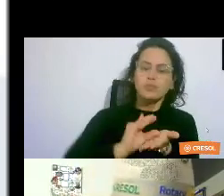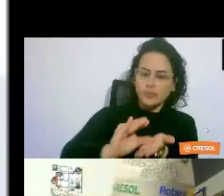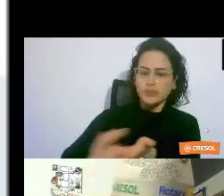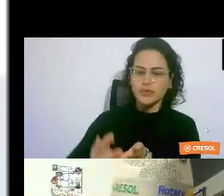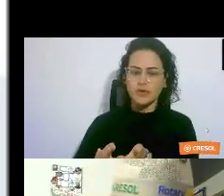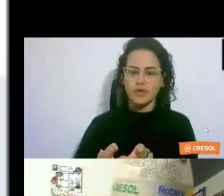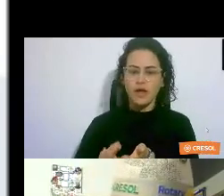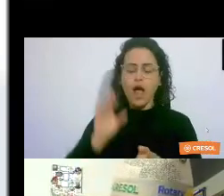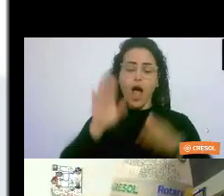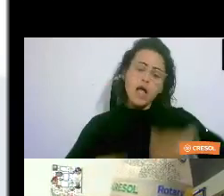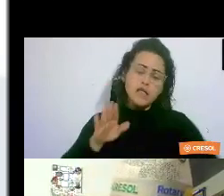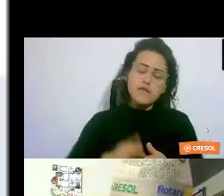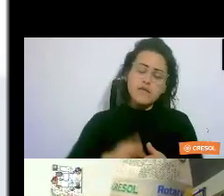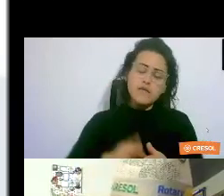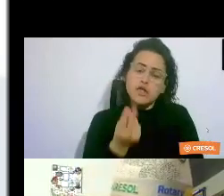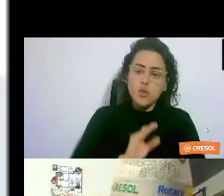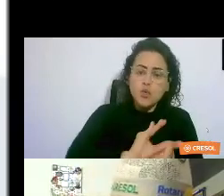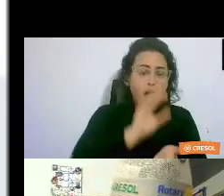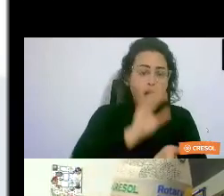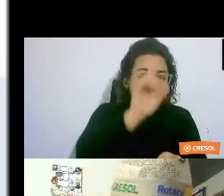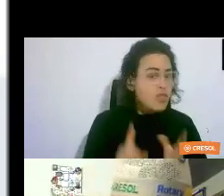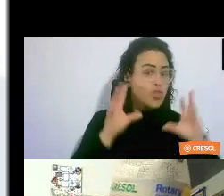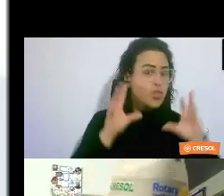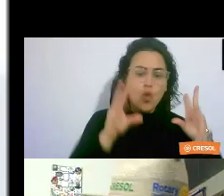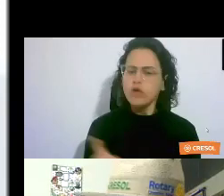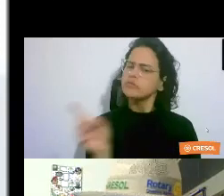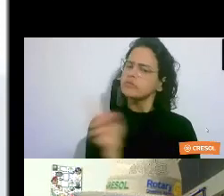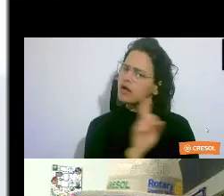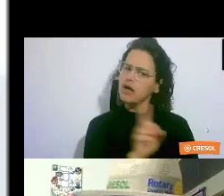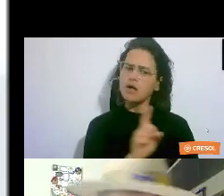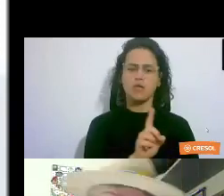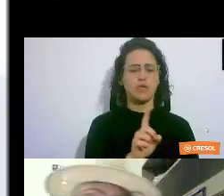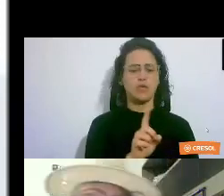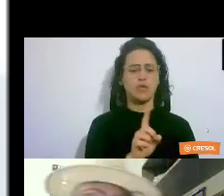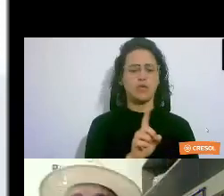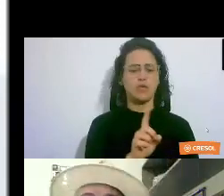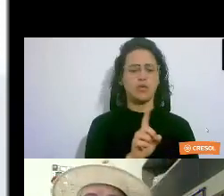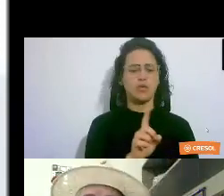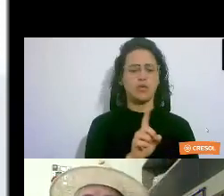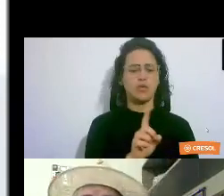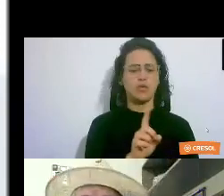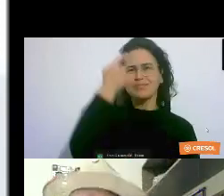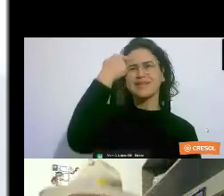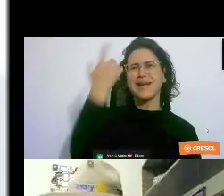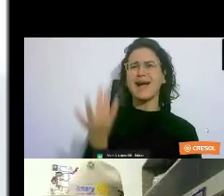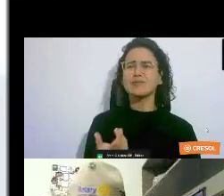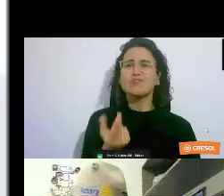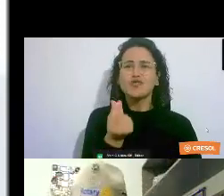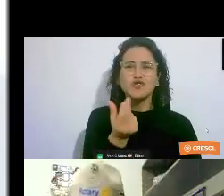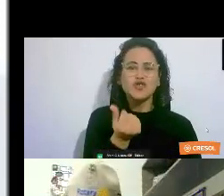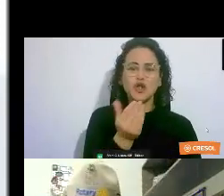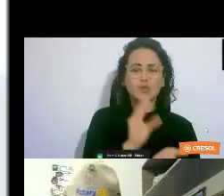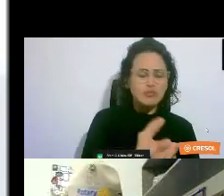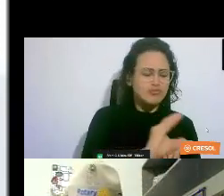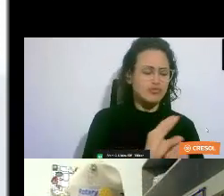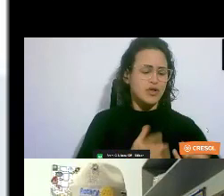a doação financeira é tudo. Às vezes, algum rotariano fala, ah, mas eu não tenho condições de doar grandes